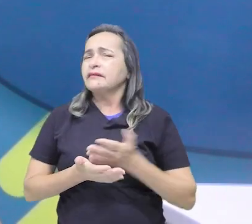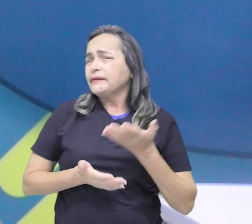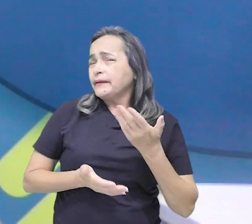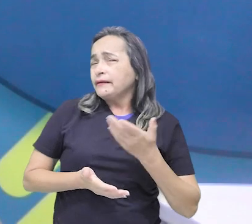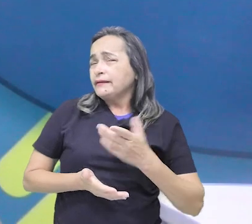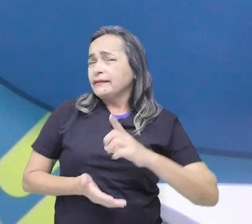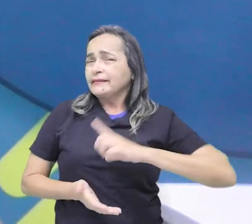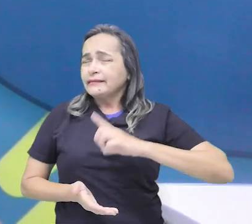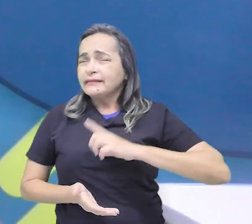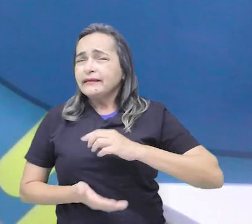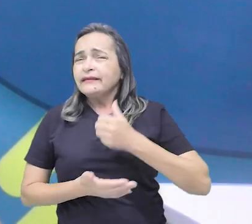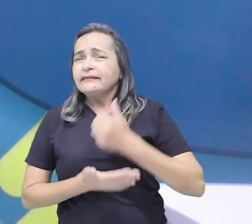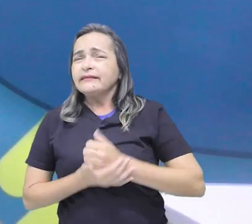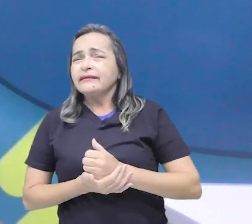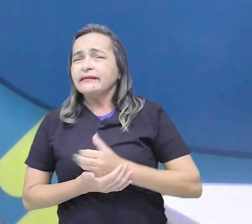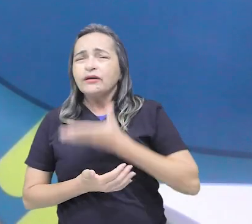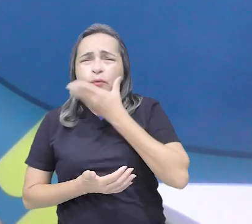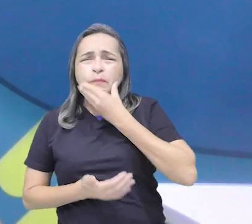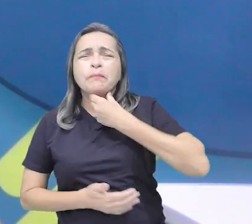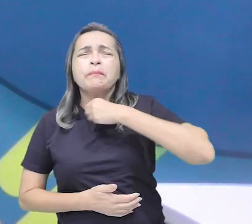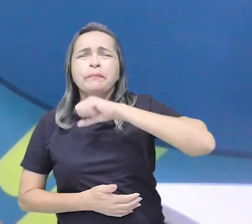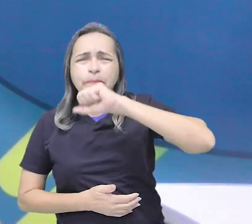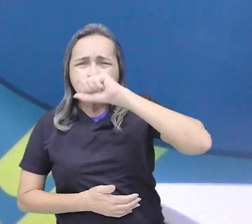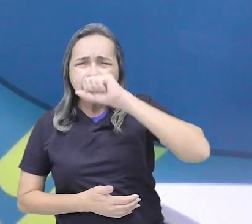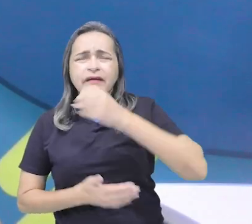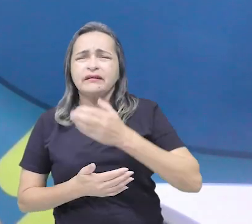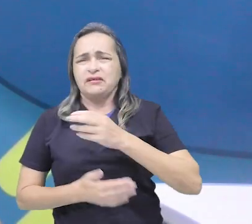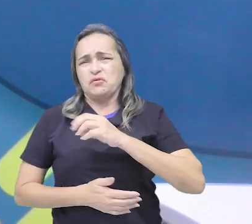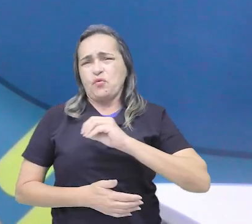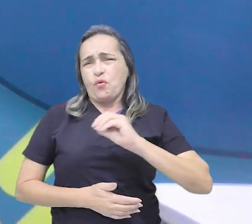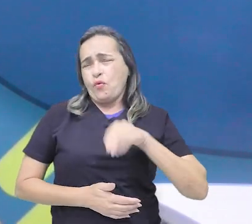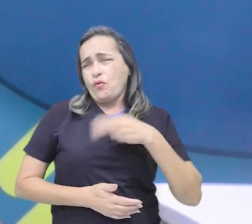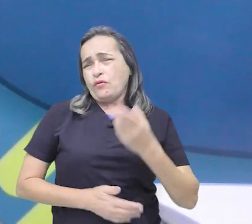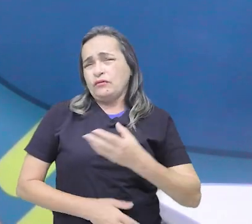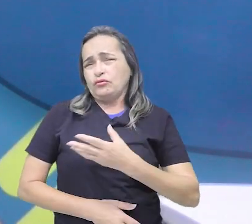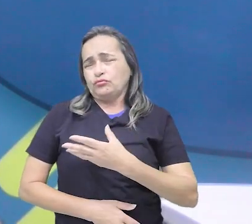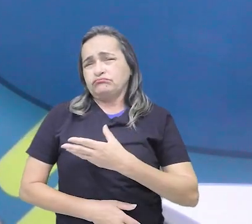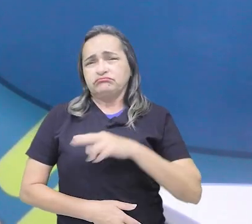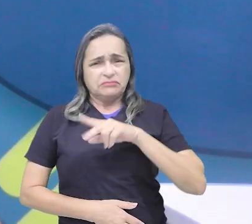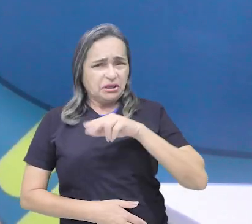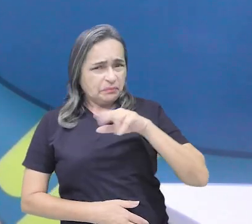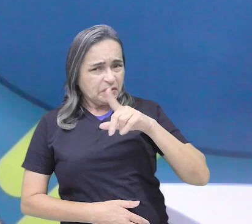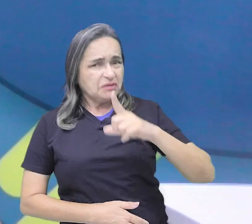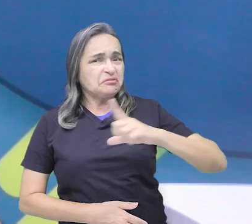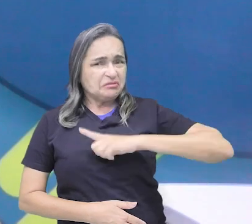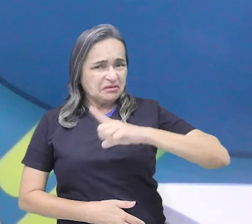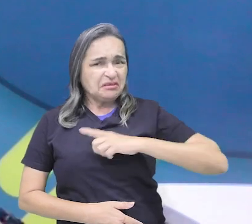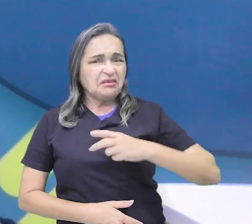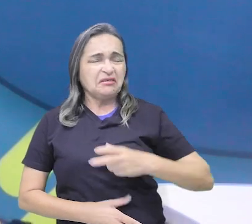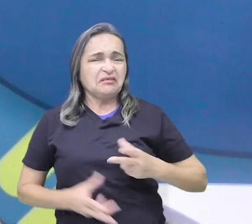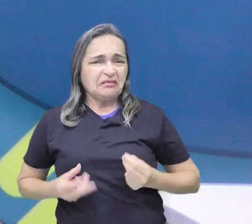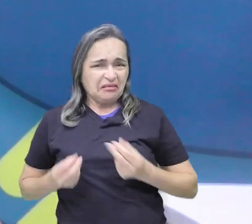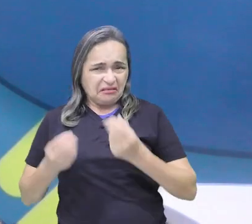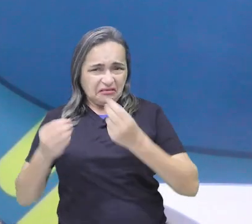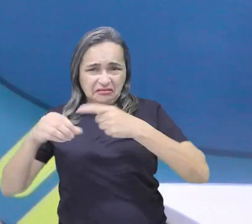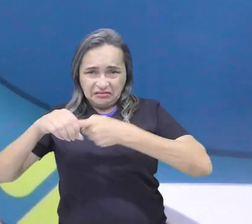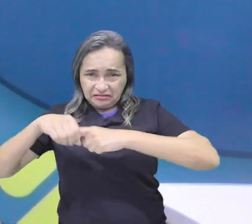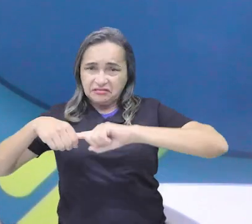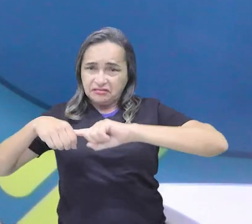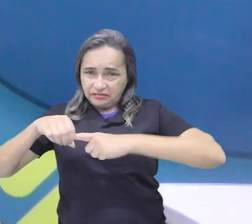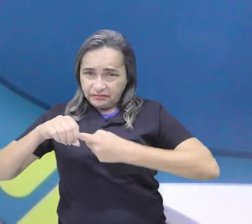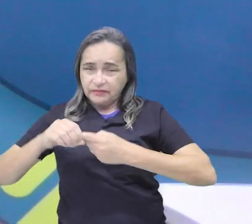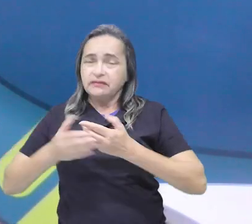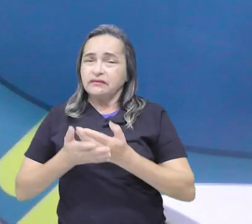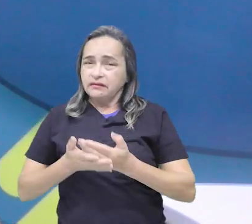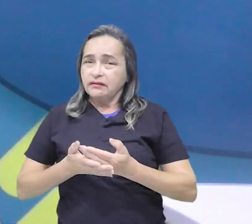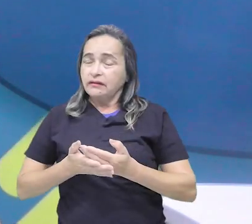CA de próstata, ou um irmão que teve câncer de próstata, nós temos que ficar mais atentos, porque o fator genético,